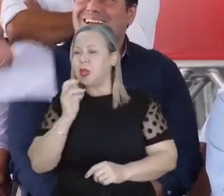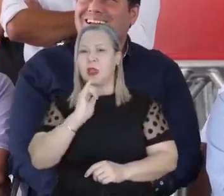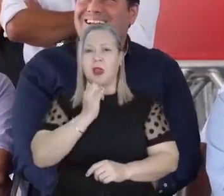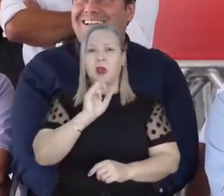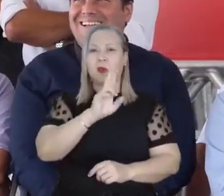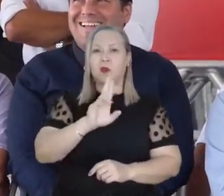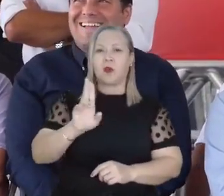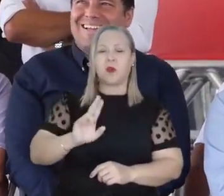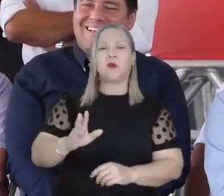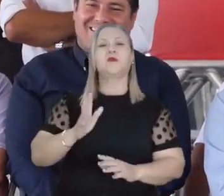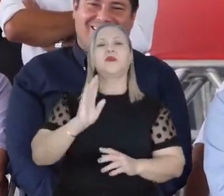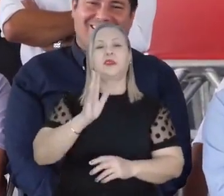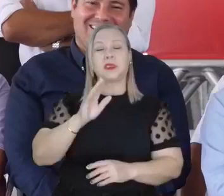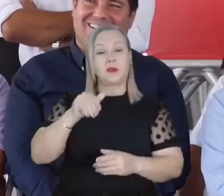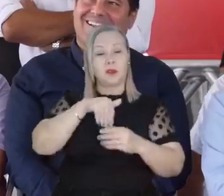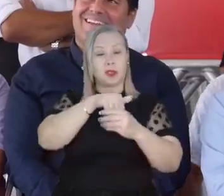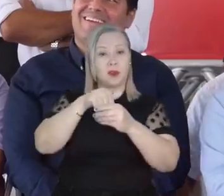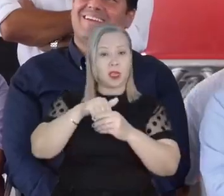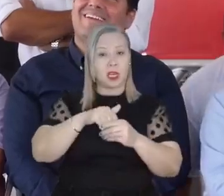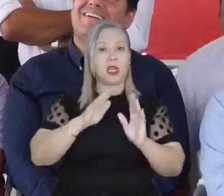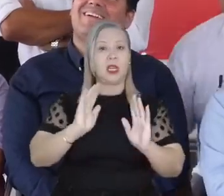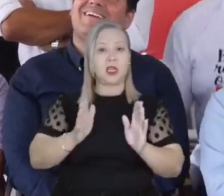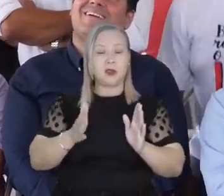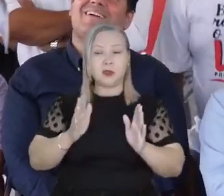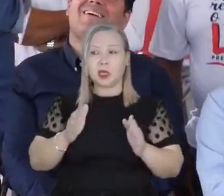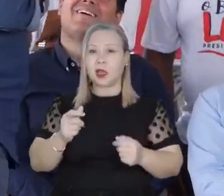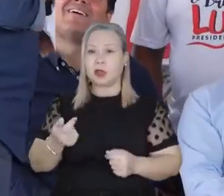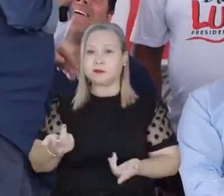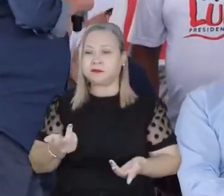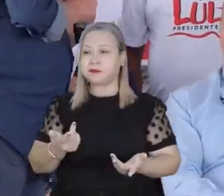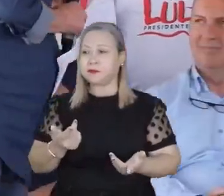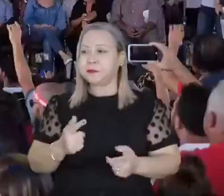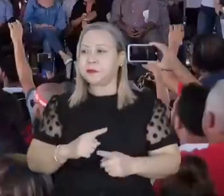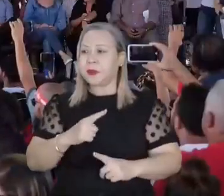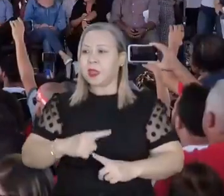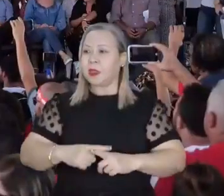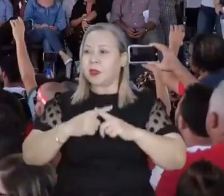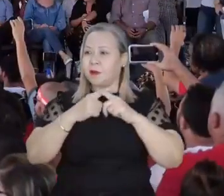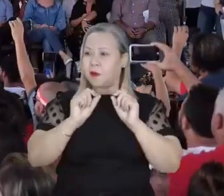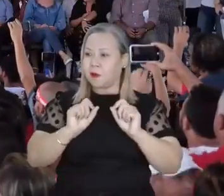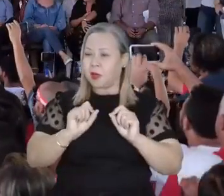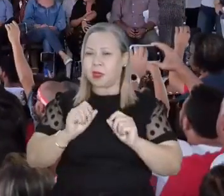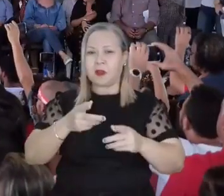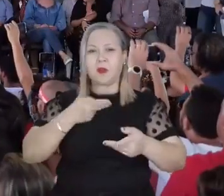coisa quando concorrer alguma coisa. Mas eu queria falar um pouco com o Mário.